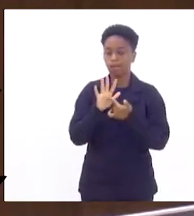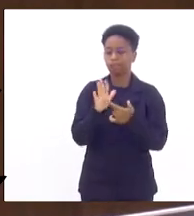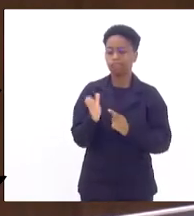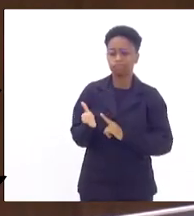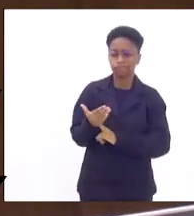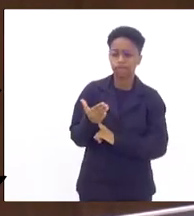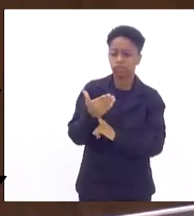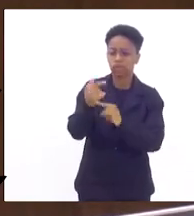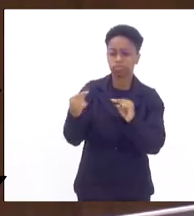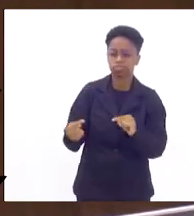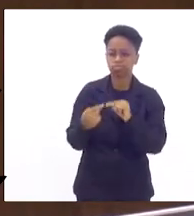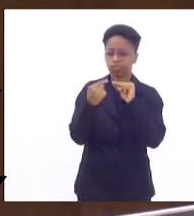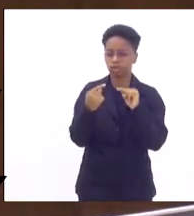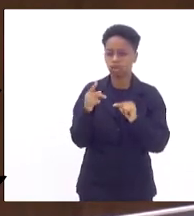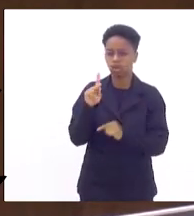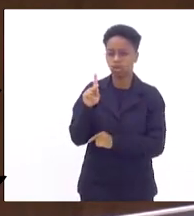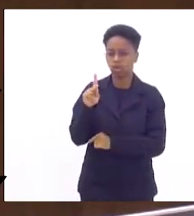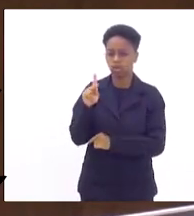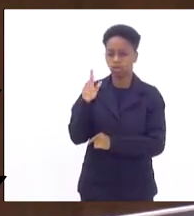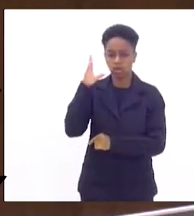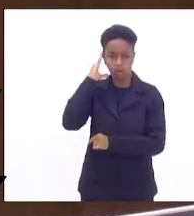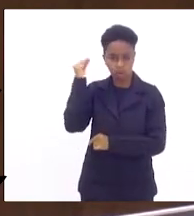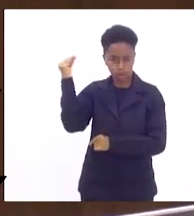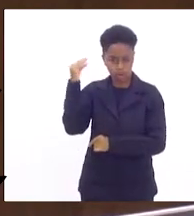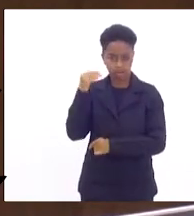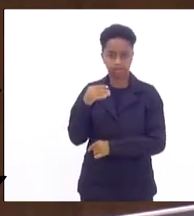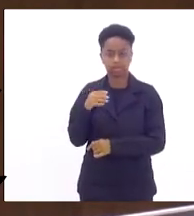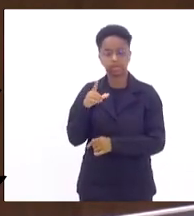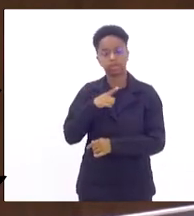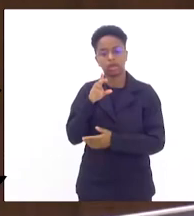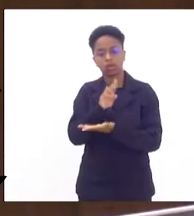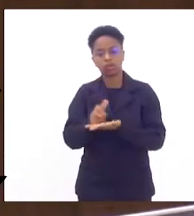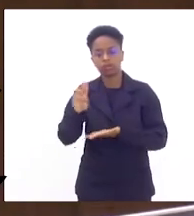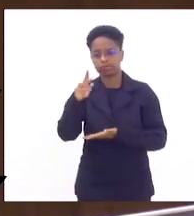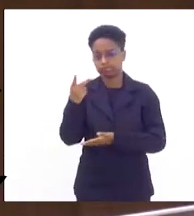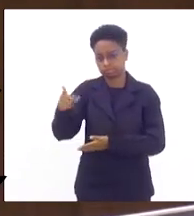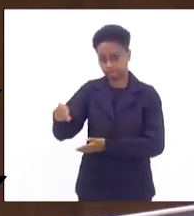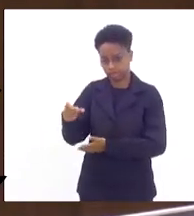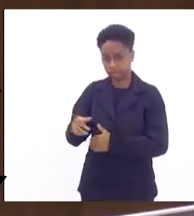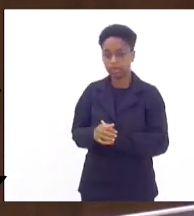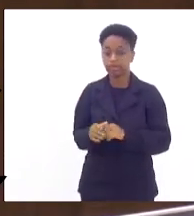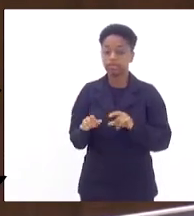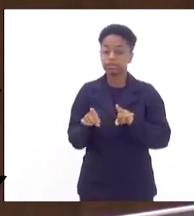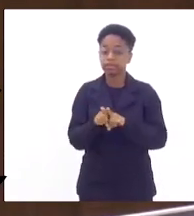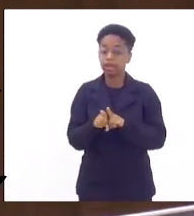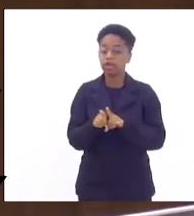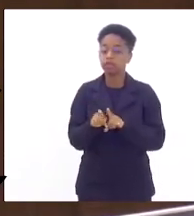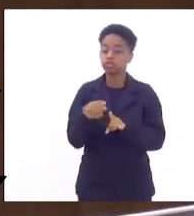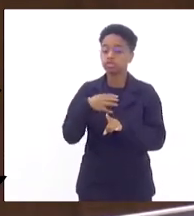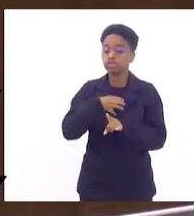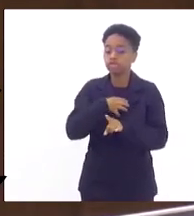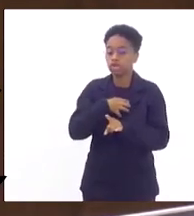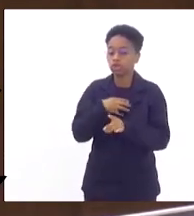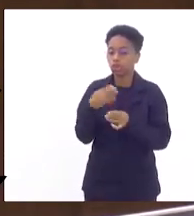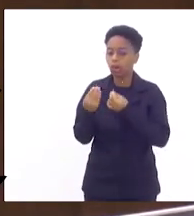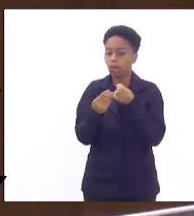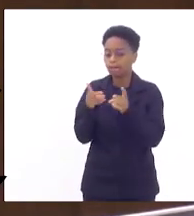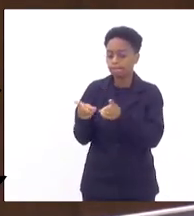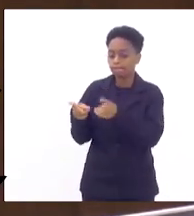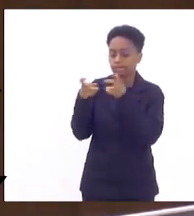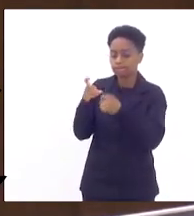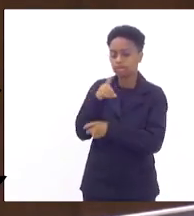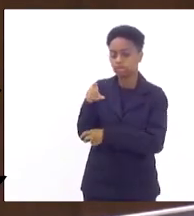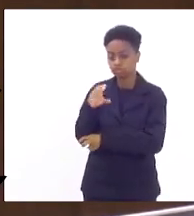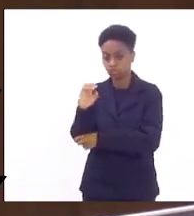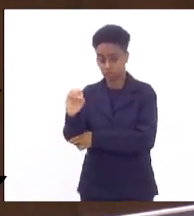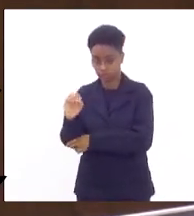tecnologia holandesa da Universidade de Delft. Então, é uma forma como a gente vê a Zona Oeste.